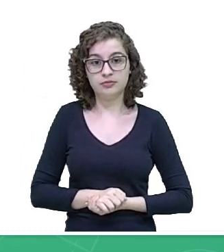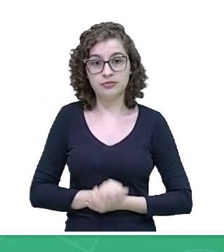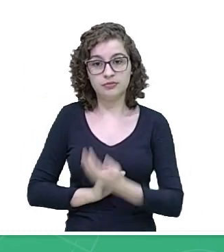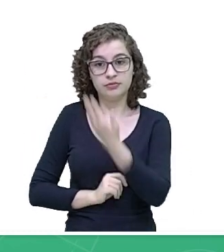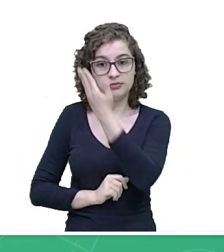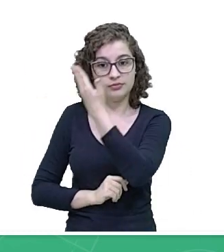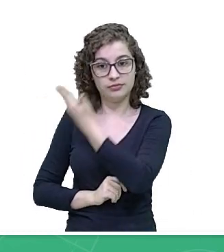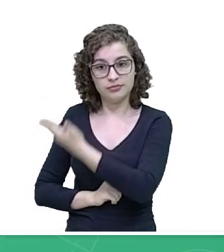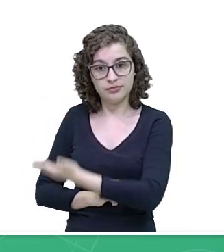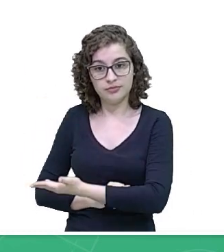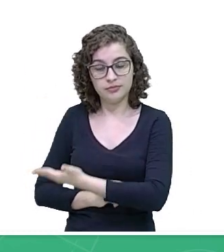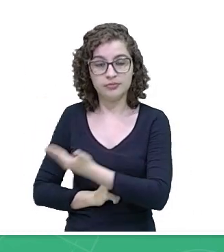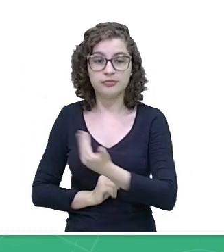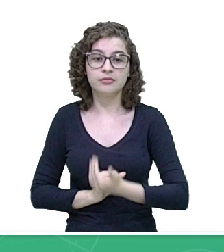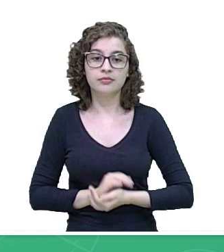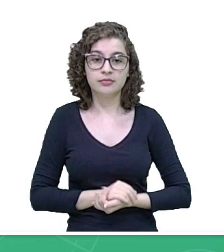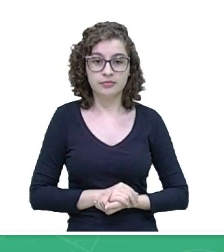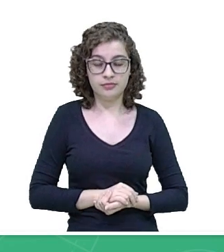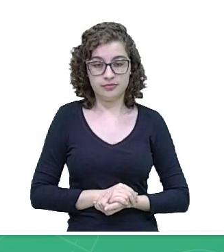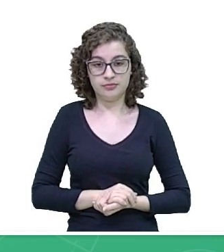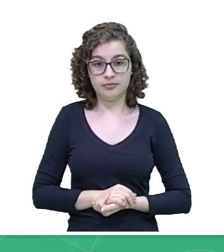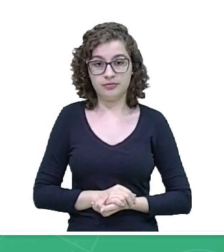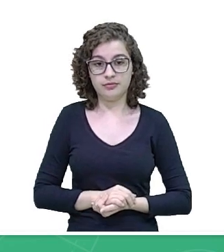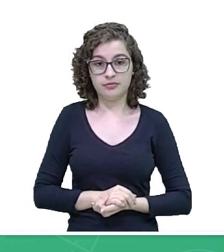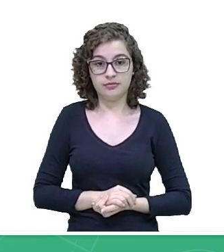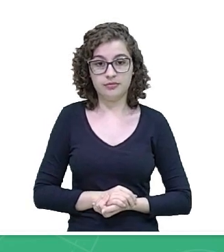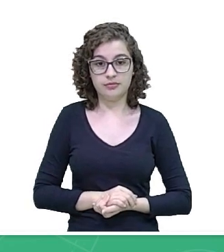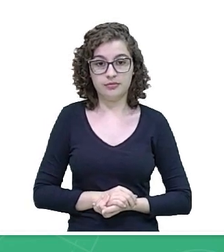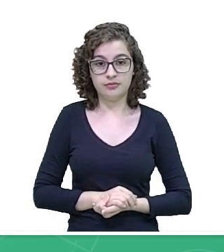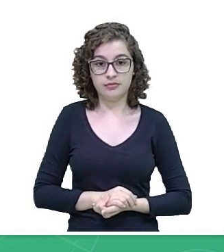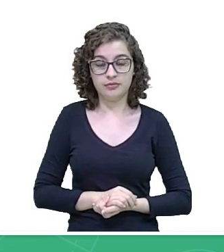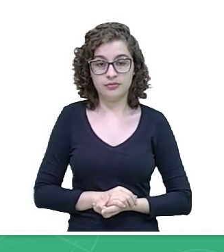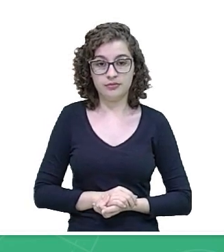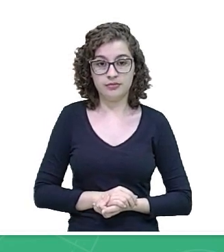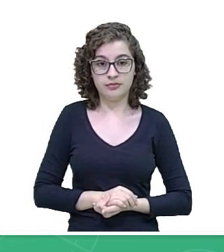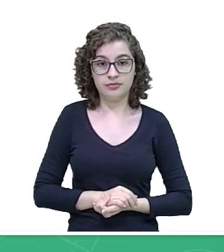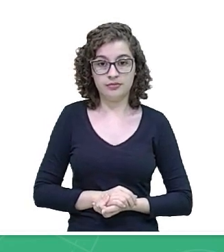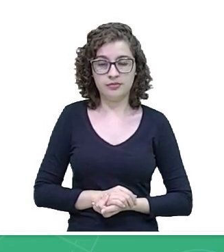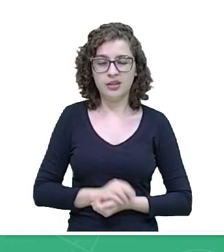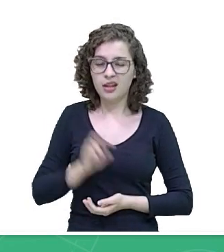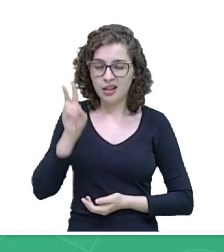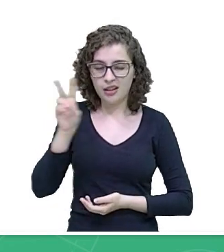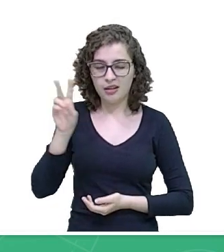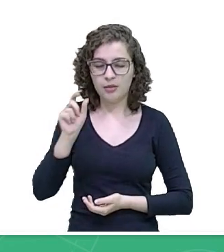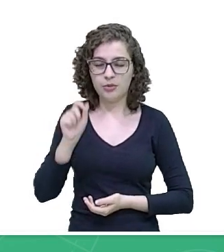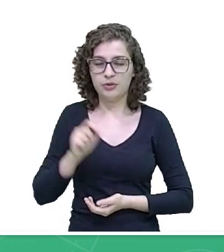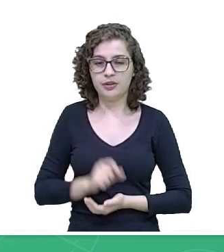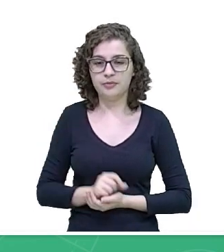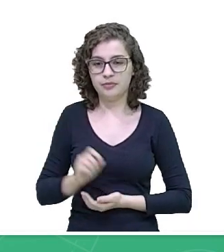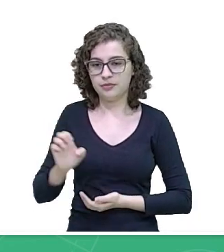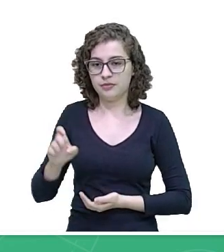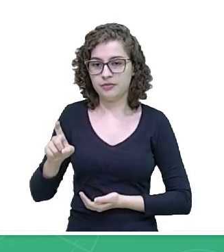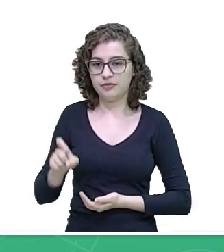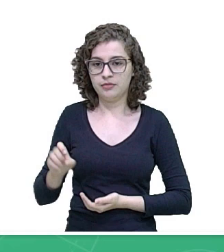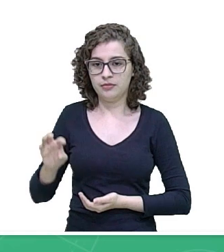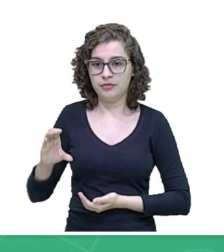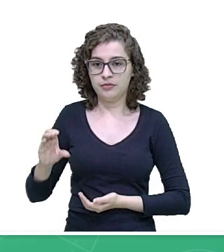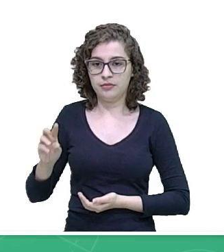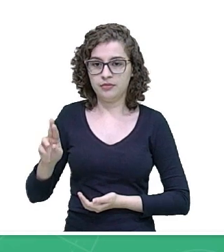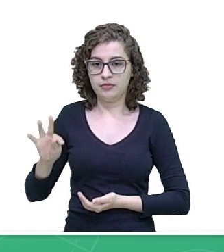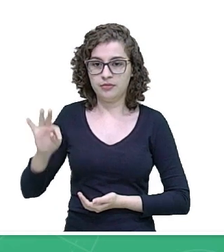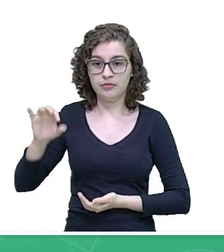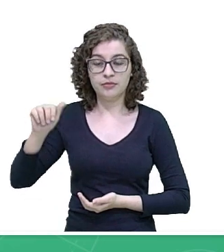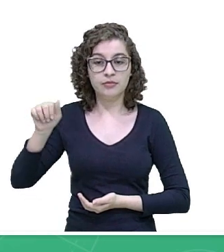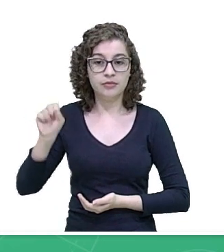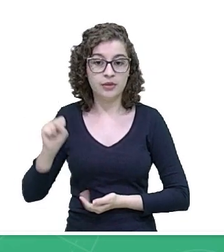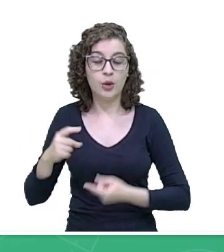sistema urinário e sistema linfático. Gente, as excretas nitrogenadas, elas são devido